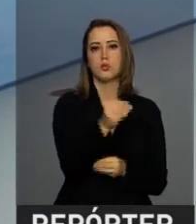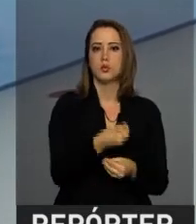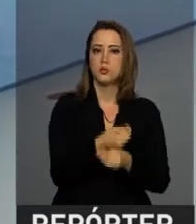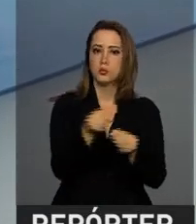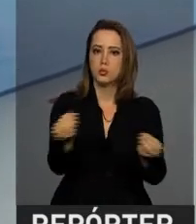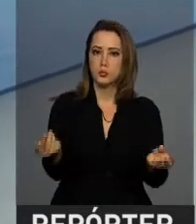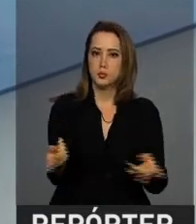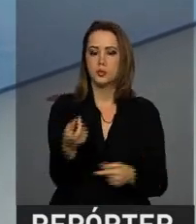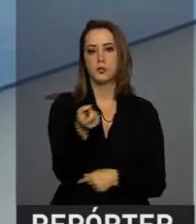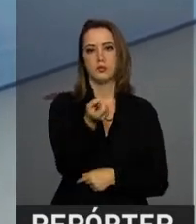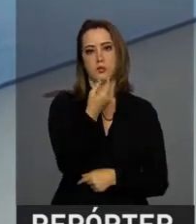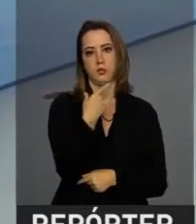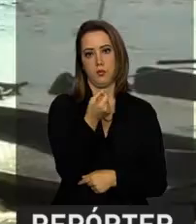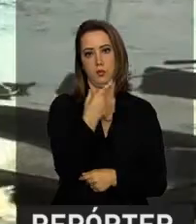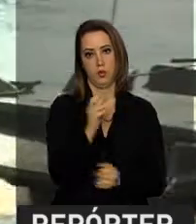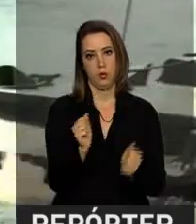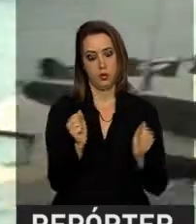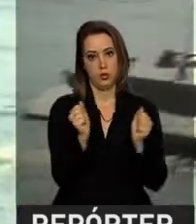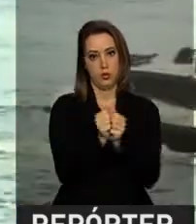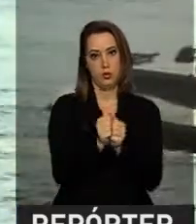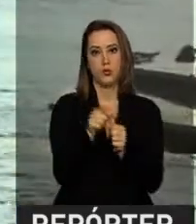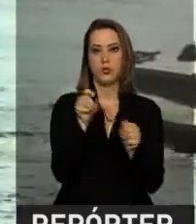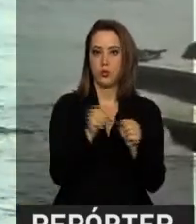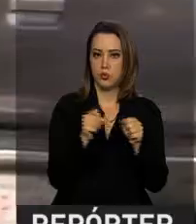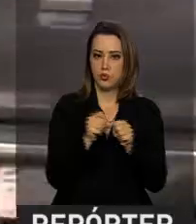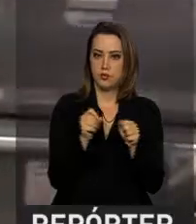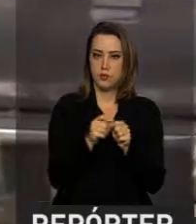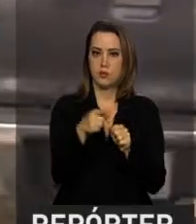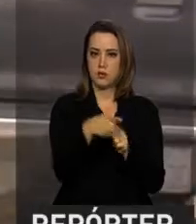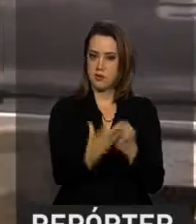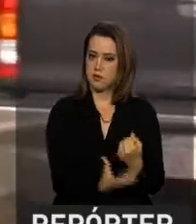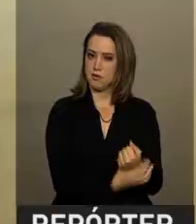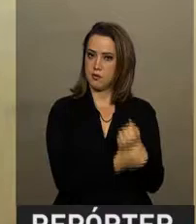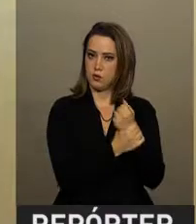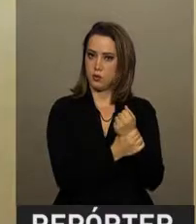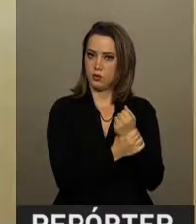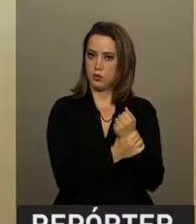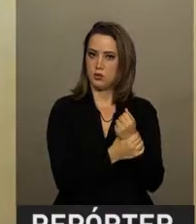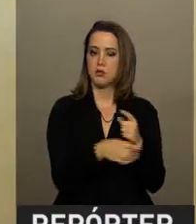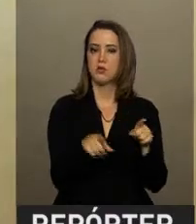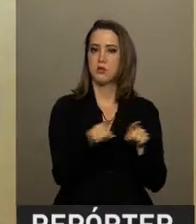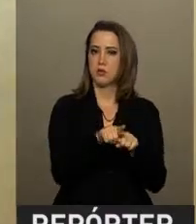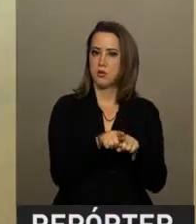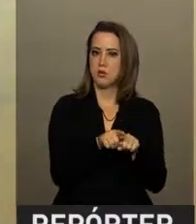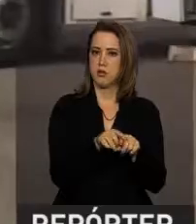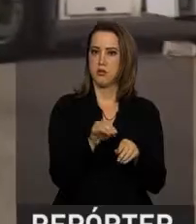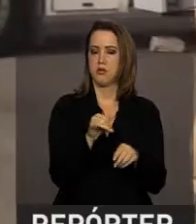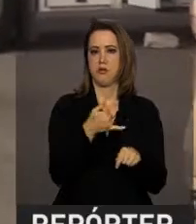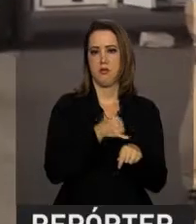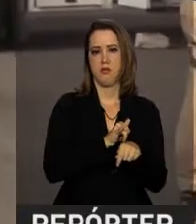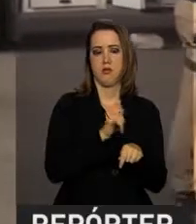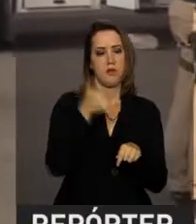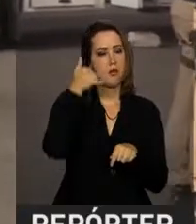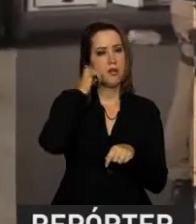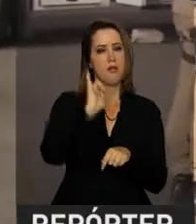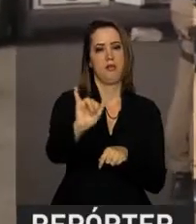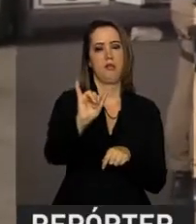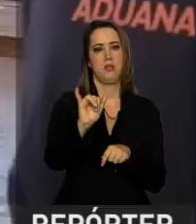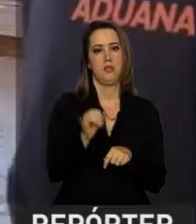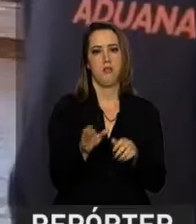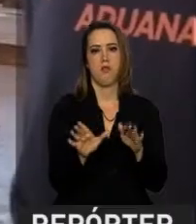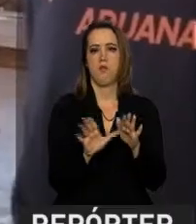ao lado de realizar uma ação fundamental para a segurança inibindo a criminalidade apreendendo drogas